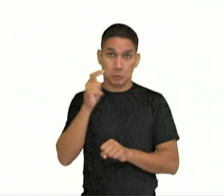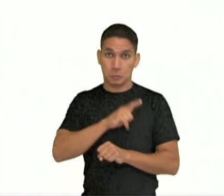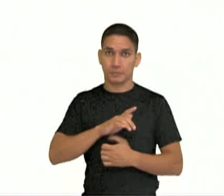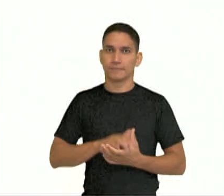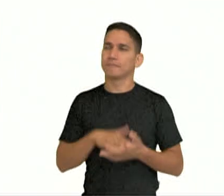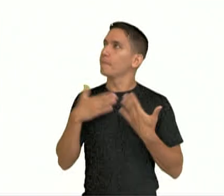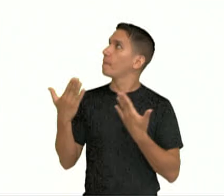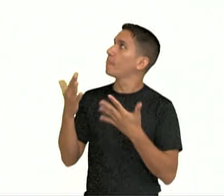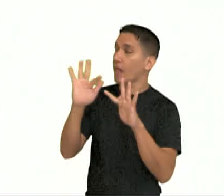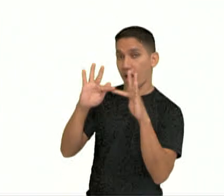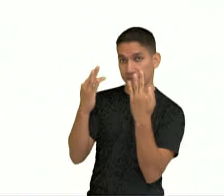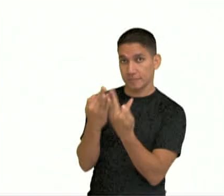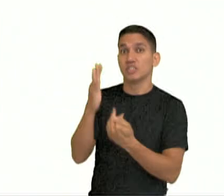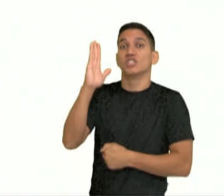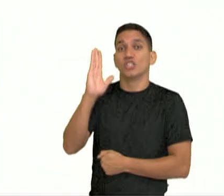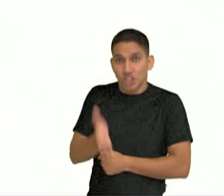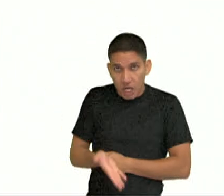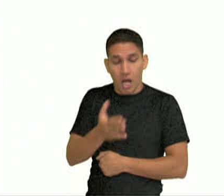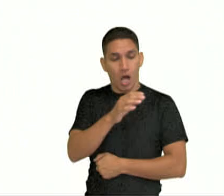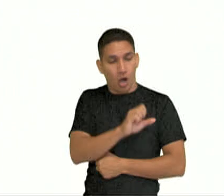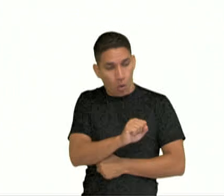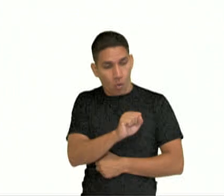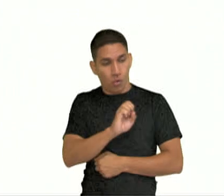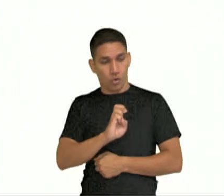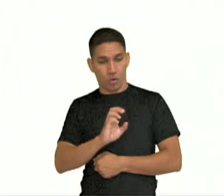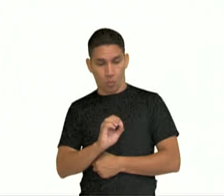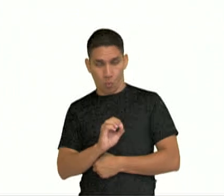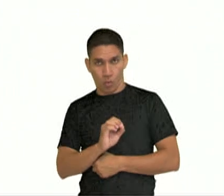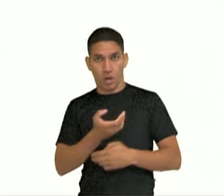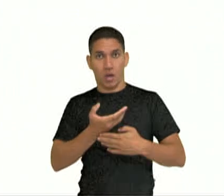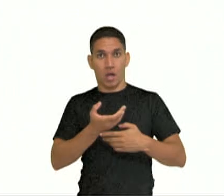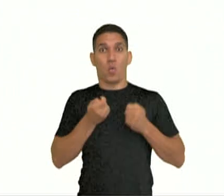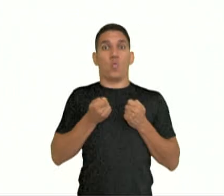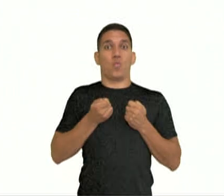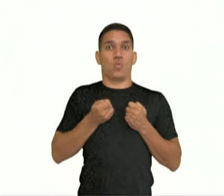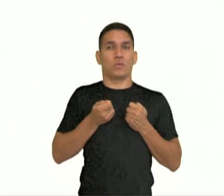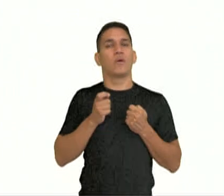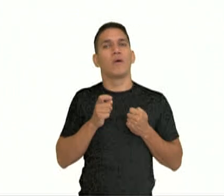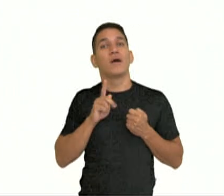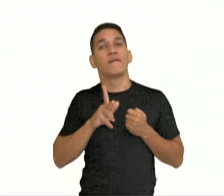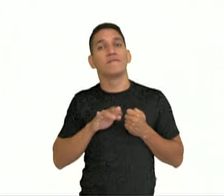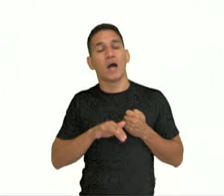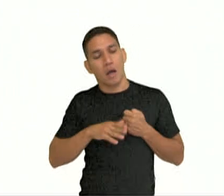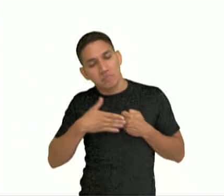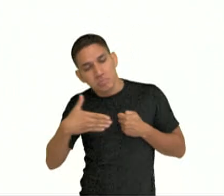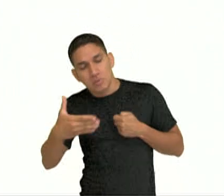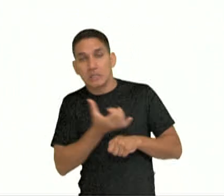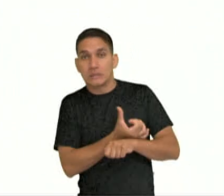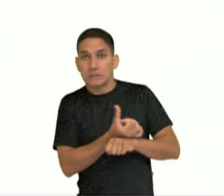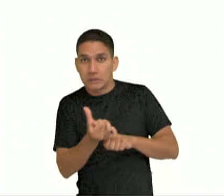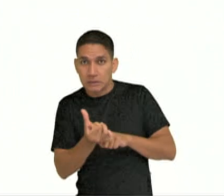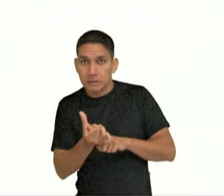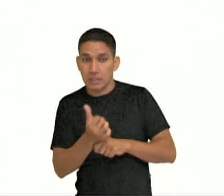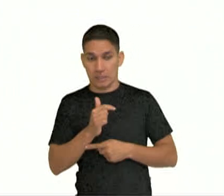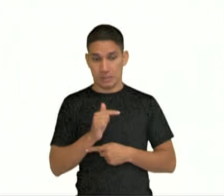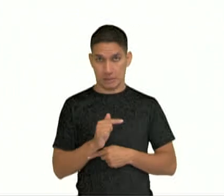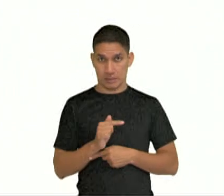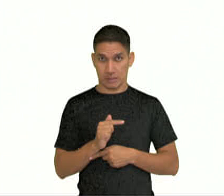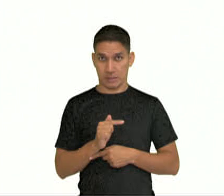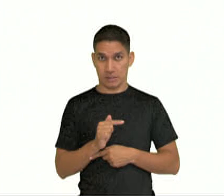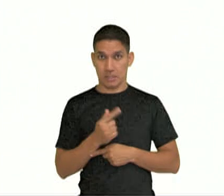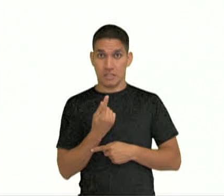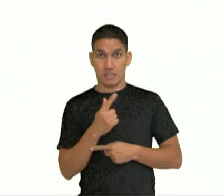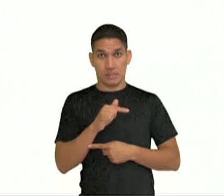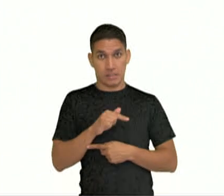como a família já tem 850 economizado, ela vai economizar os próximos 6 meses 170, vai dar